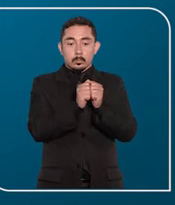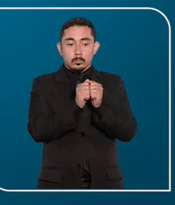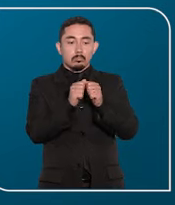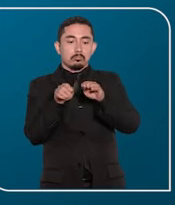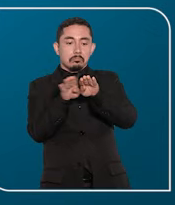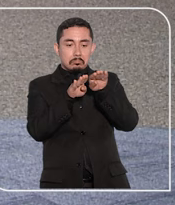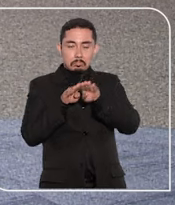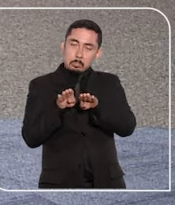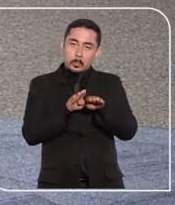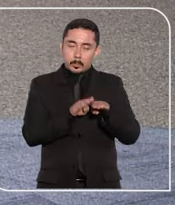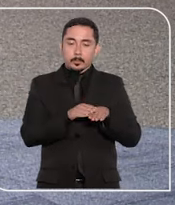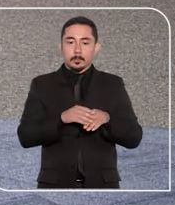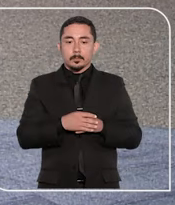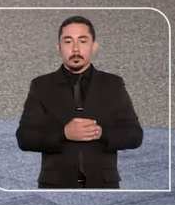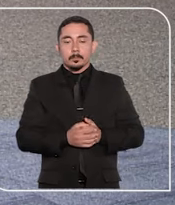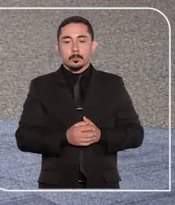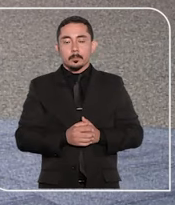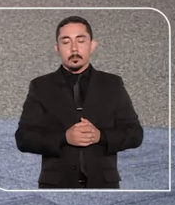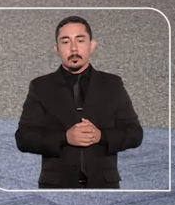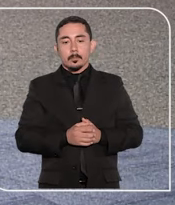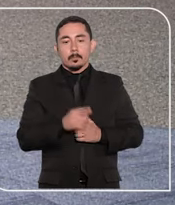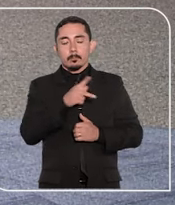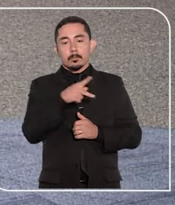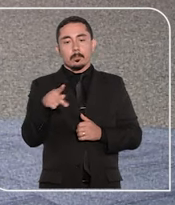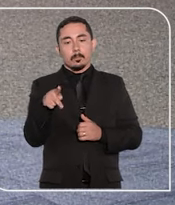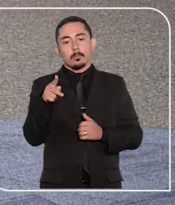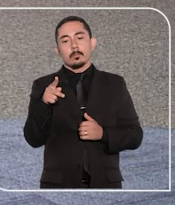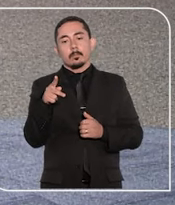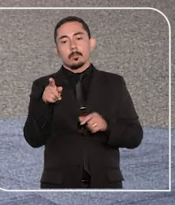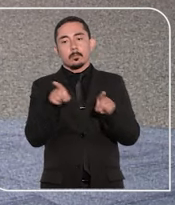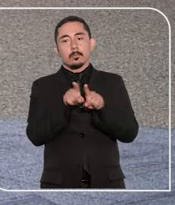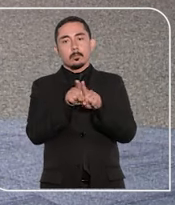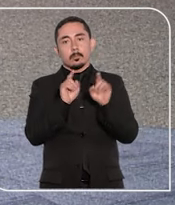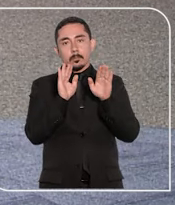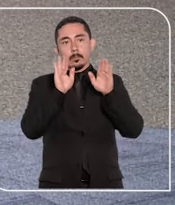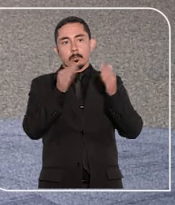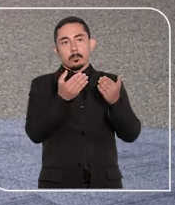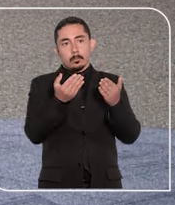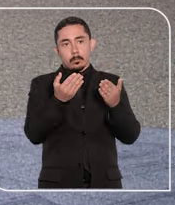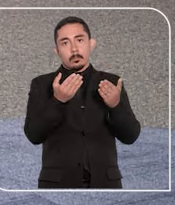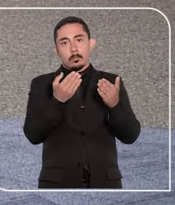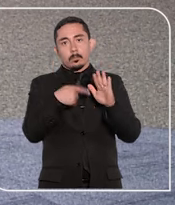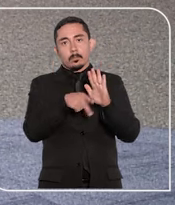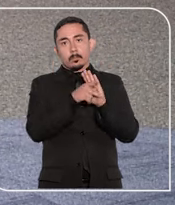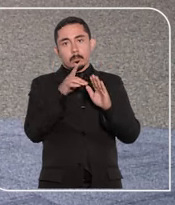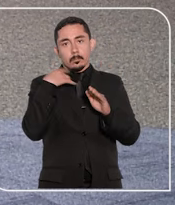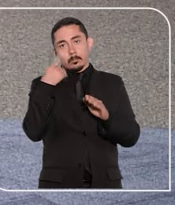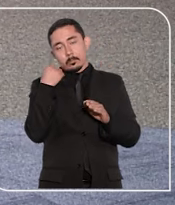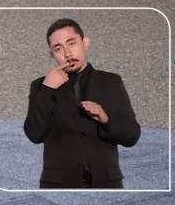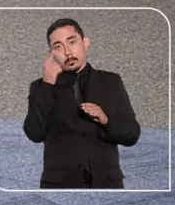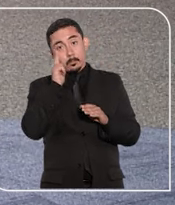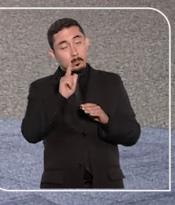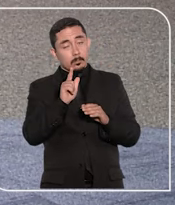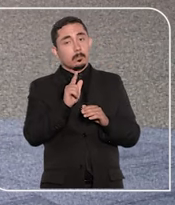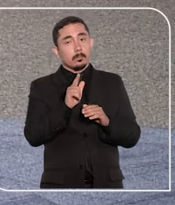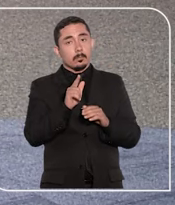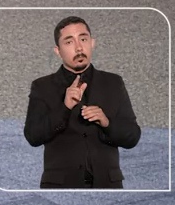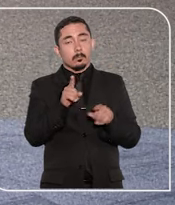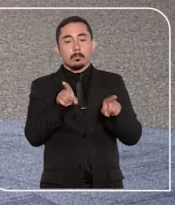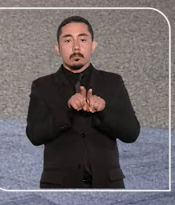tá bem? Professor Guilherme, falando em pontos específicos para o exercício da advocacia, a gente tem aí a